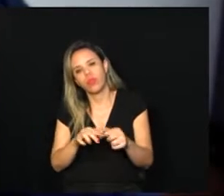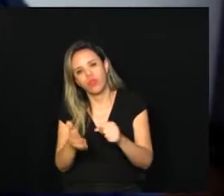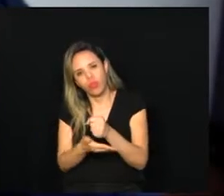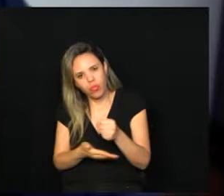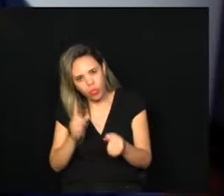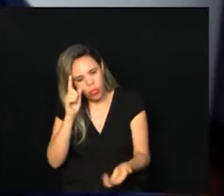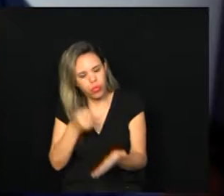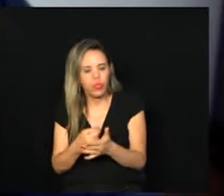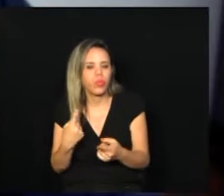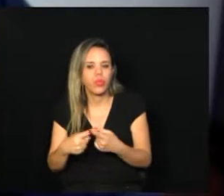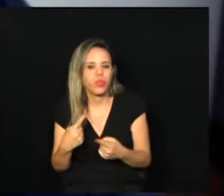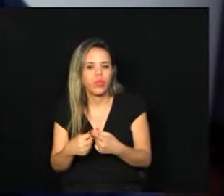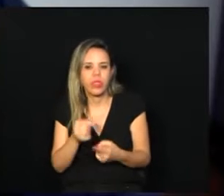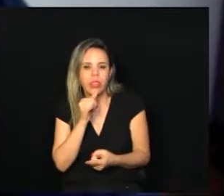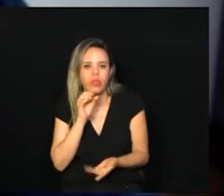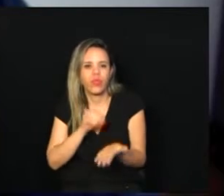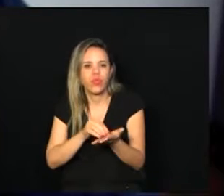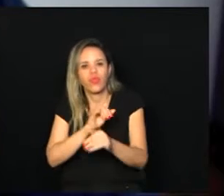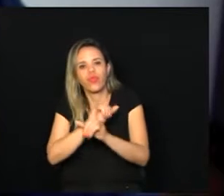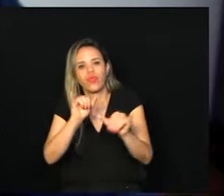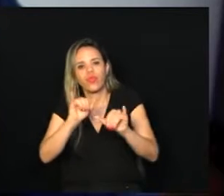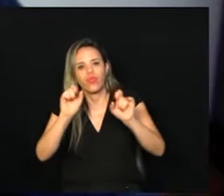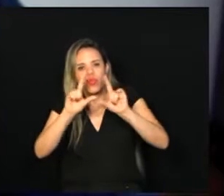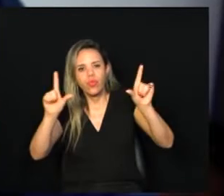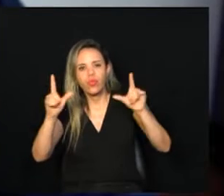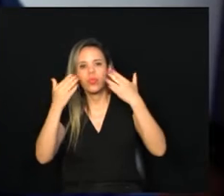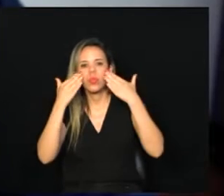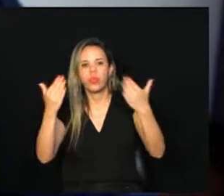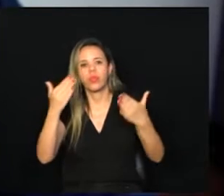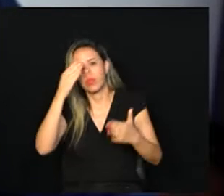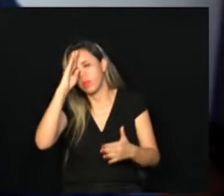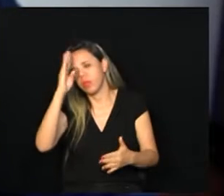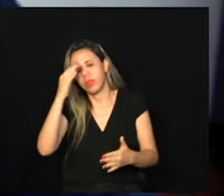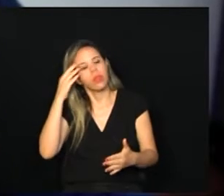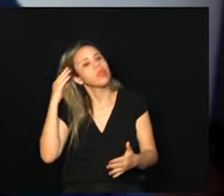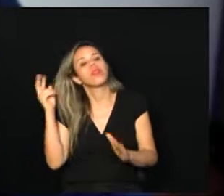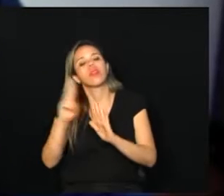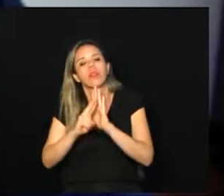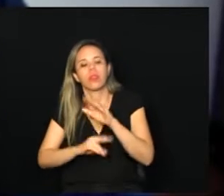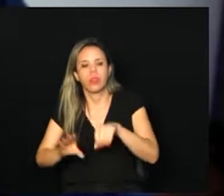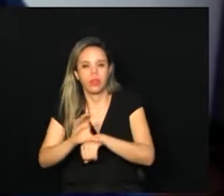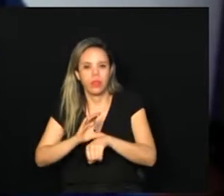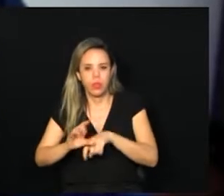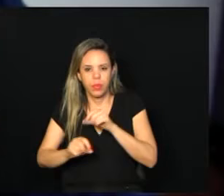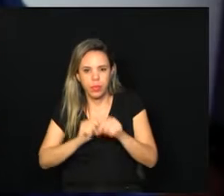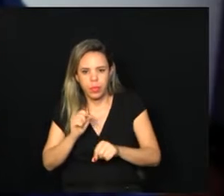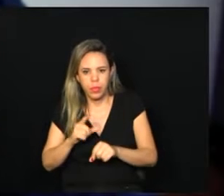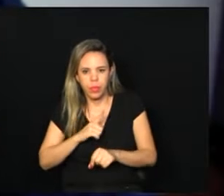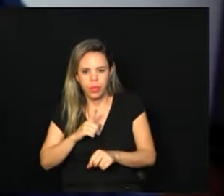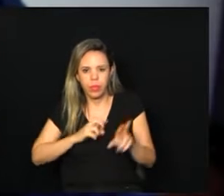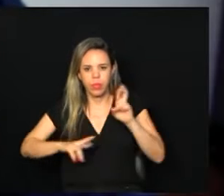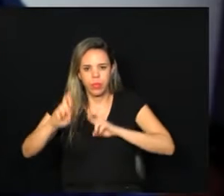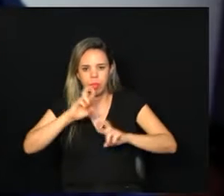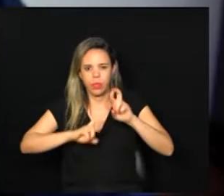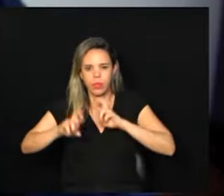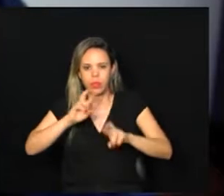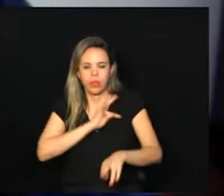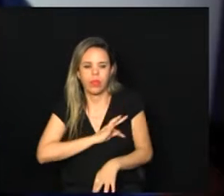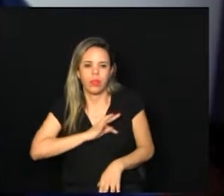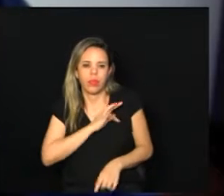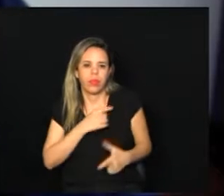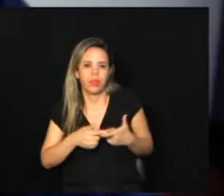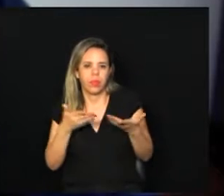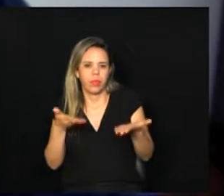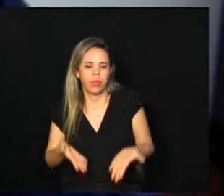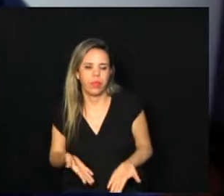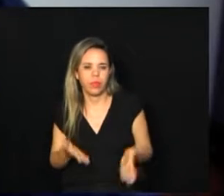essa decisão? A falta de divulgação e publicidade, né? Um princípio constitucional. Houve uma análise técnica sobre isso